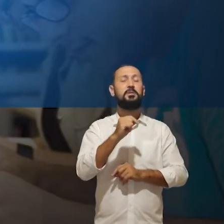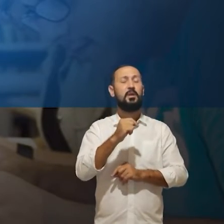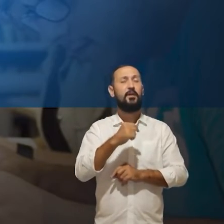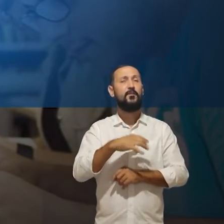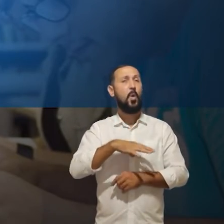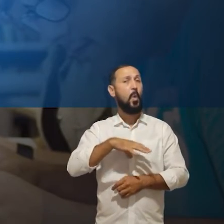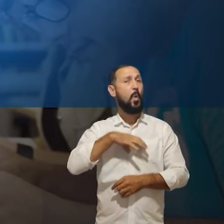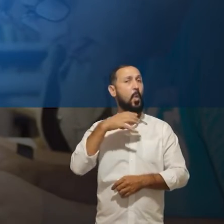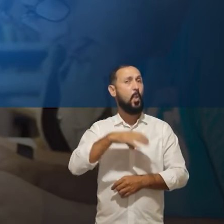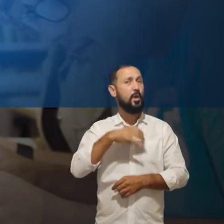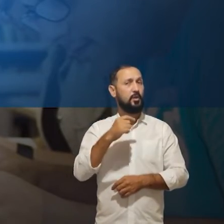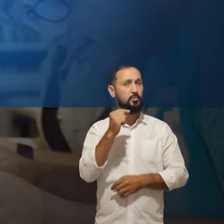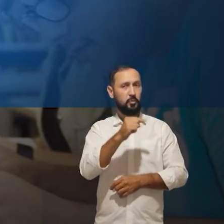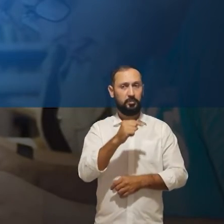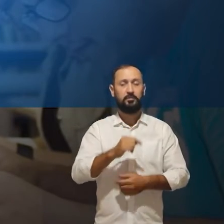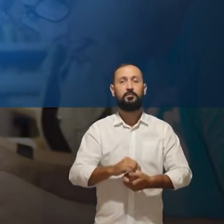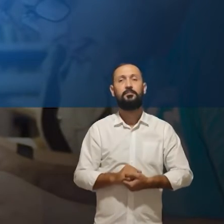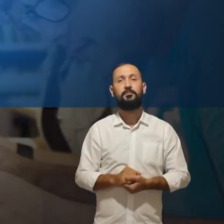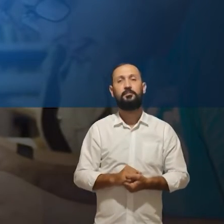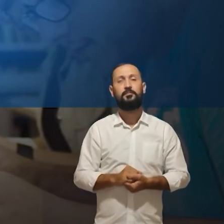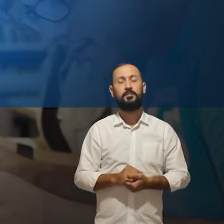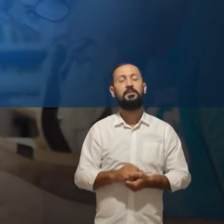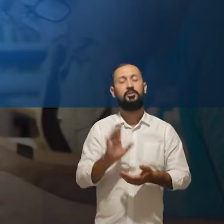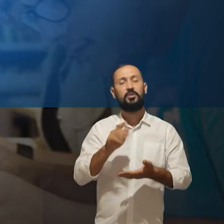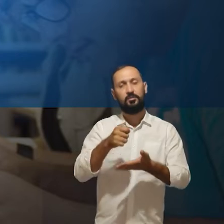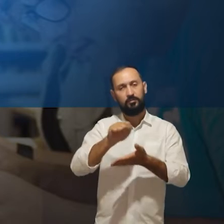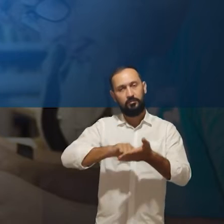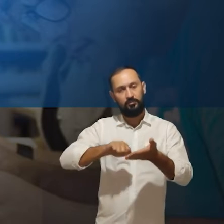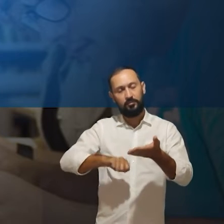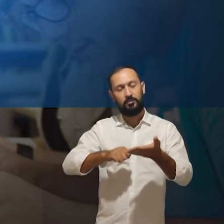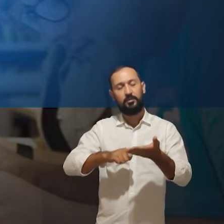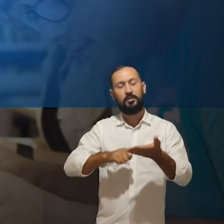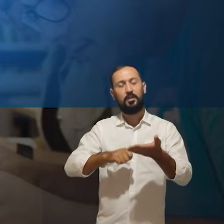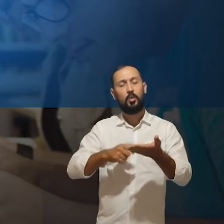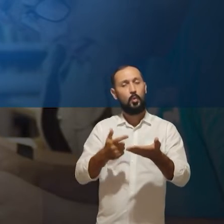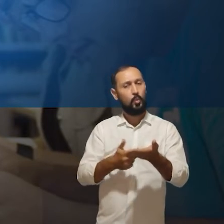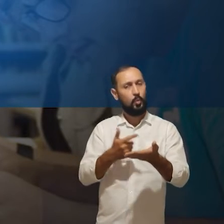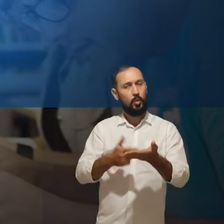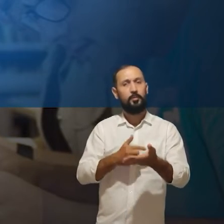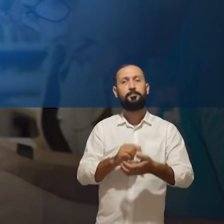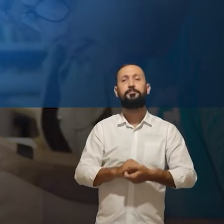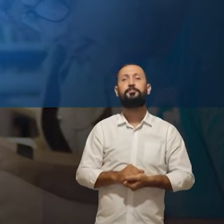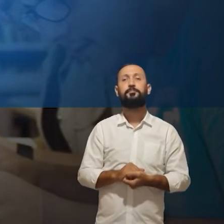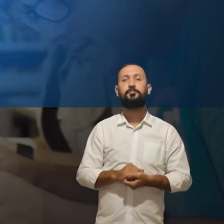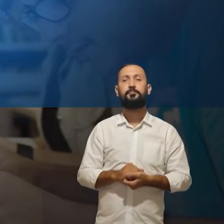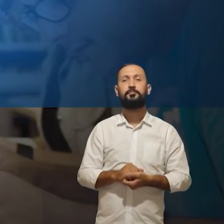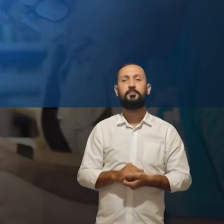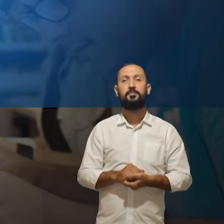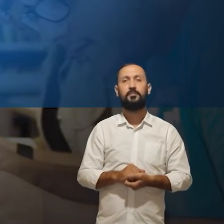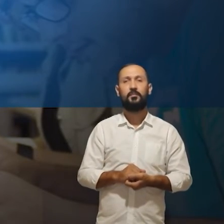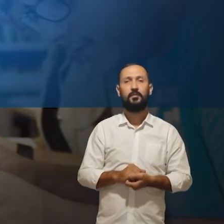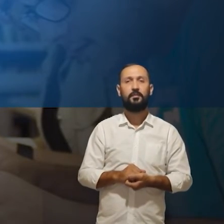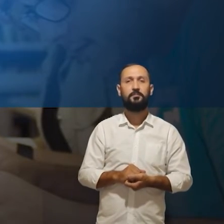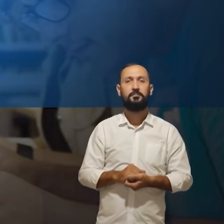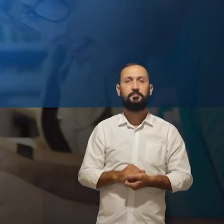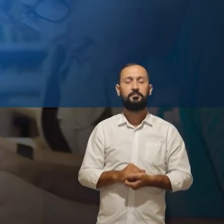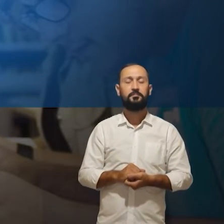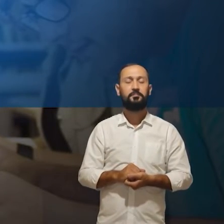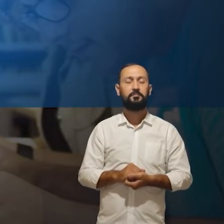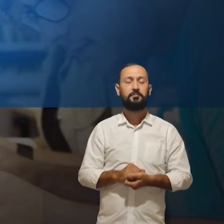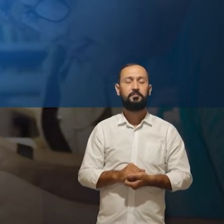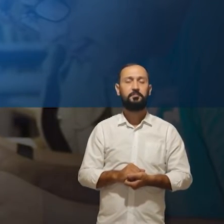reconhecendo sua bravura. Está aqui registrado em nossa obra. Reconhecendo a sua